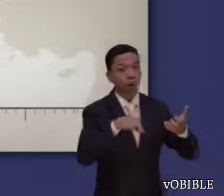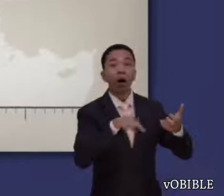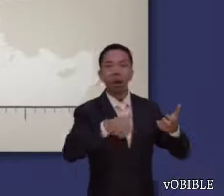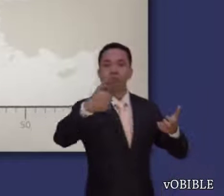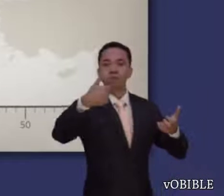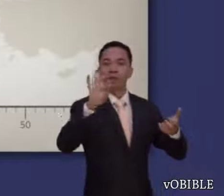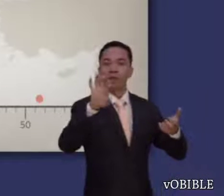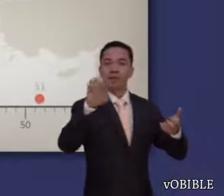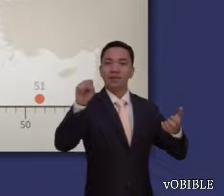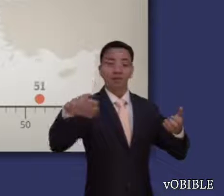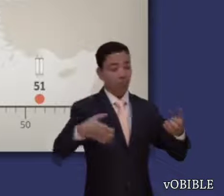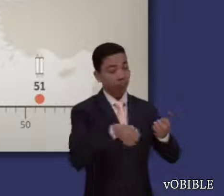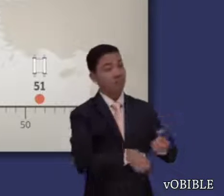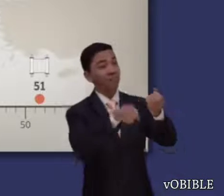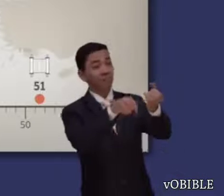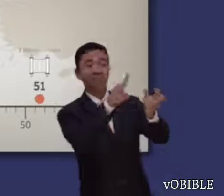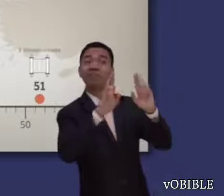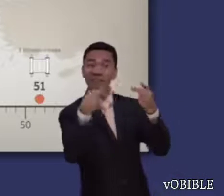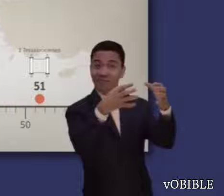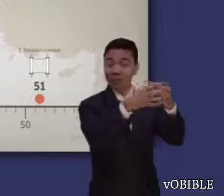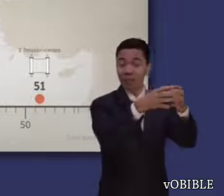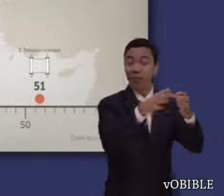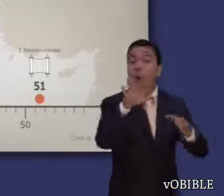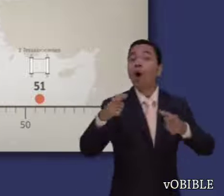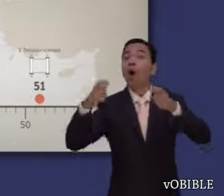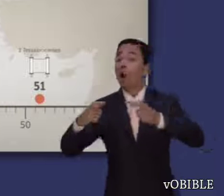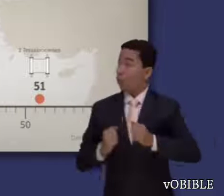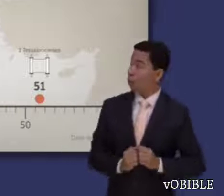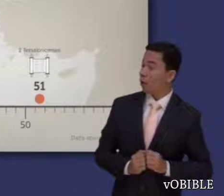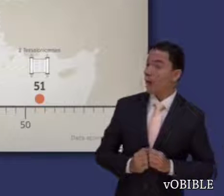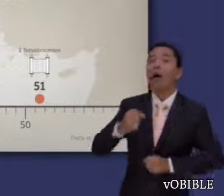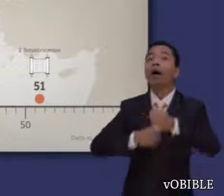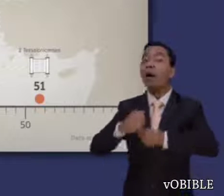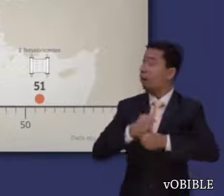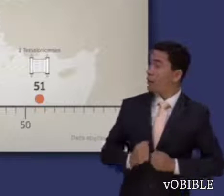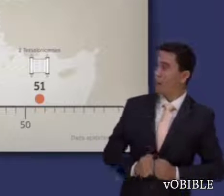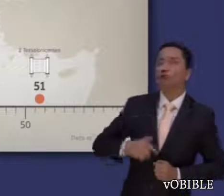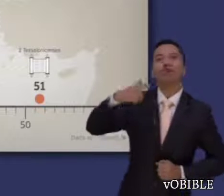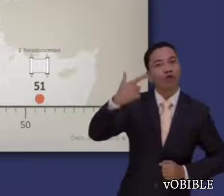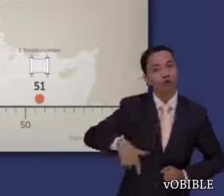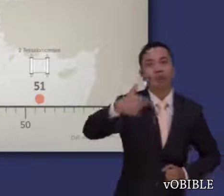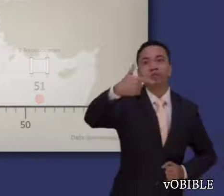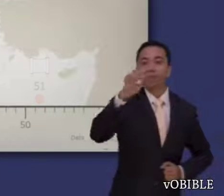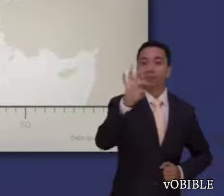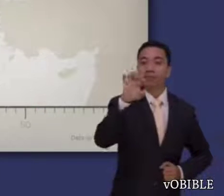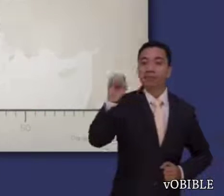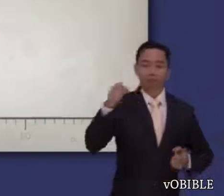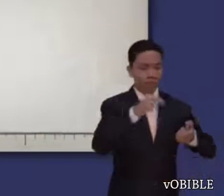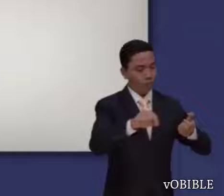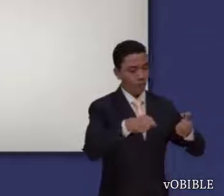enquanto estava em Corinto, por volta do ano 51. Isso foi pouco depois de escrever sua primeira carta aos